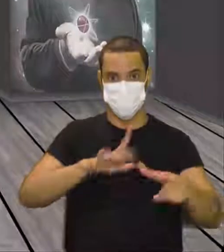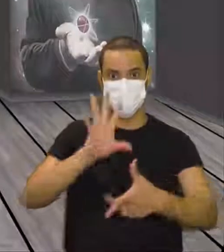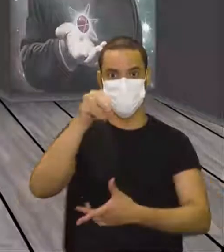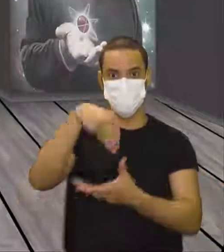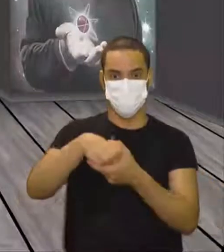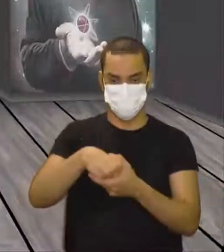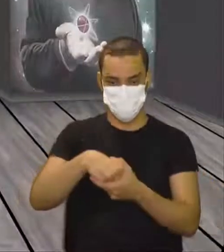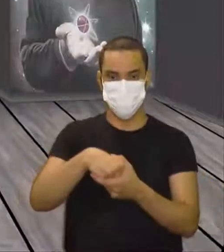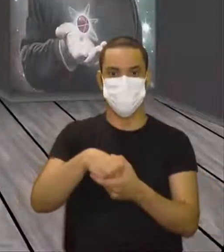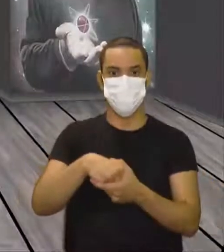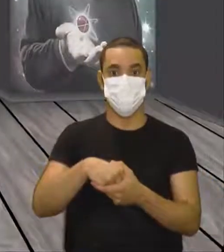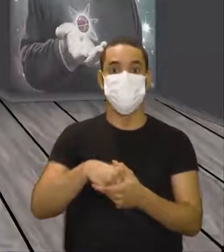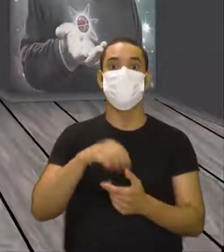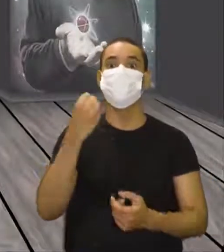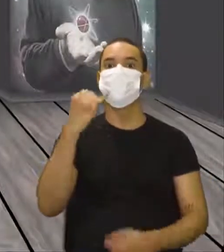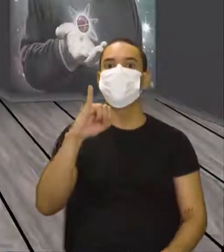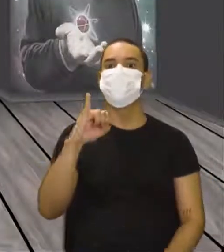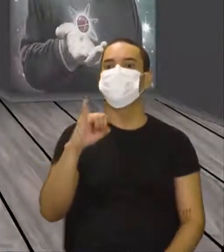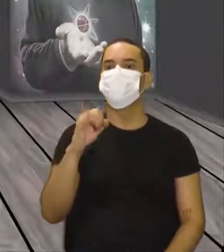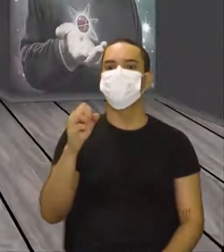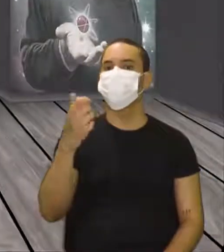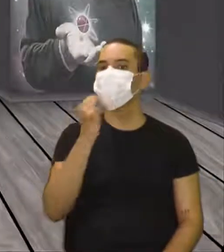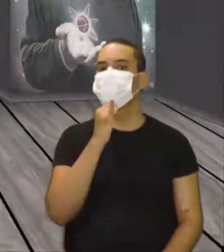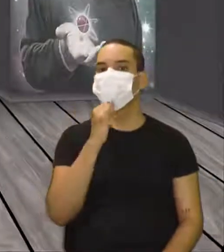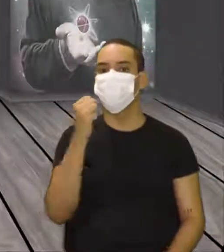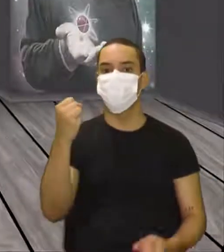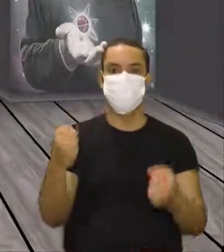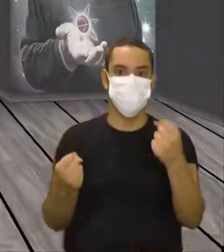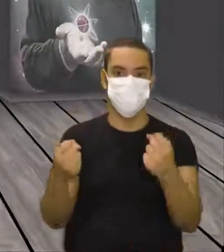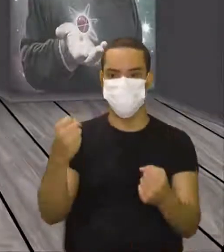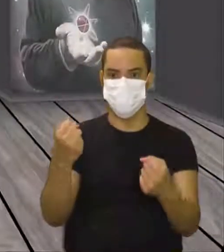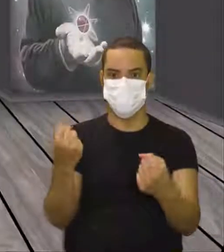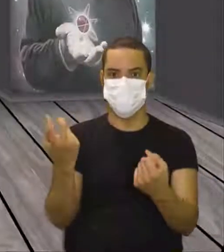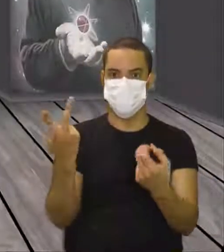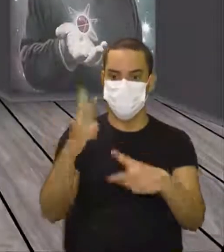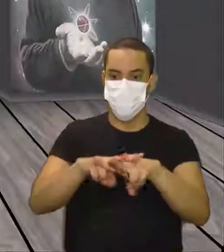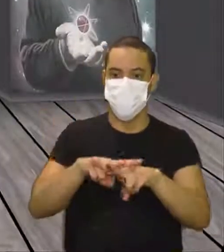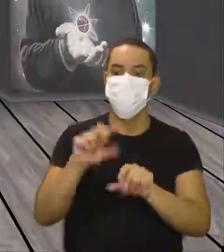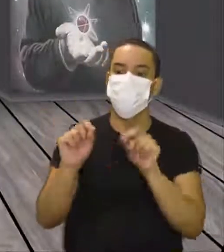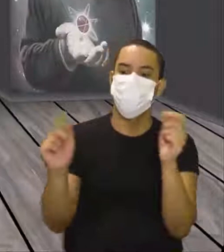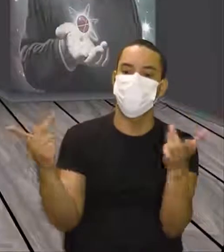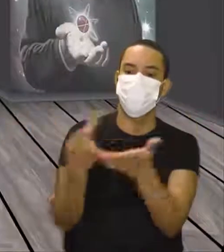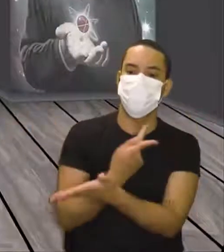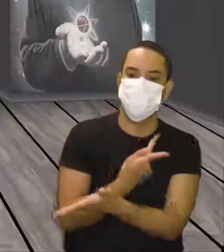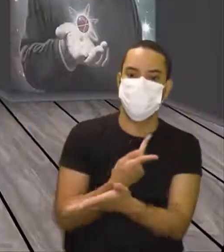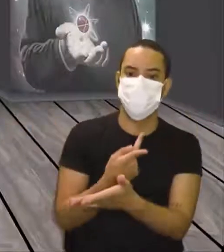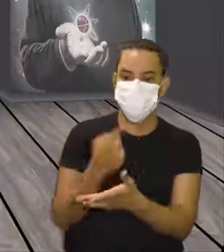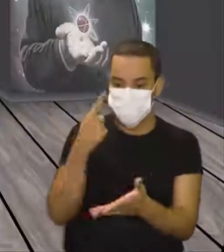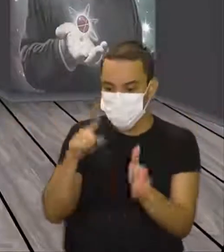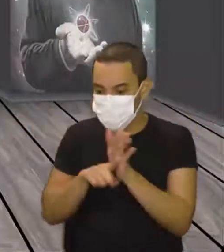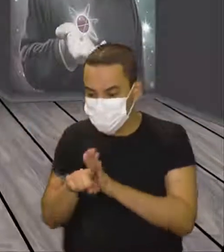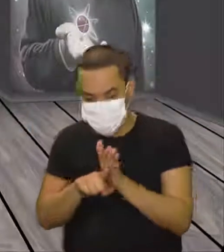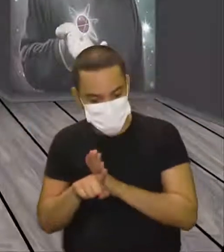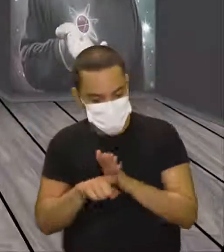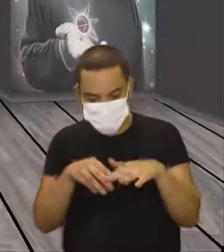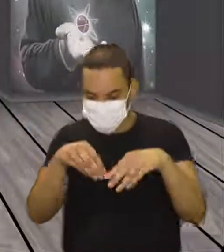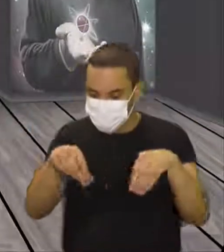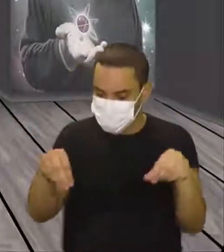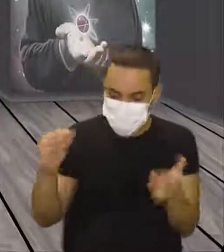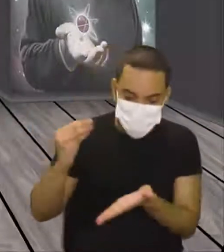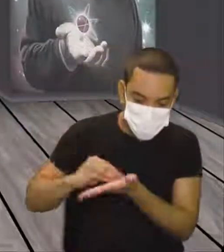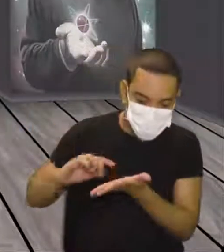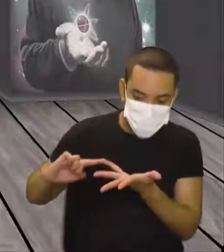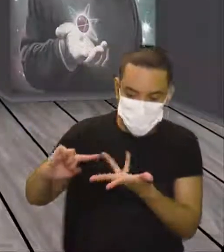o que acontece? A máquina travou, ele vai ter que verificar o que aconteceu, se entupiu, se tem algum local, não está sementeando alguma